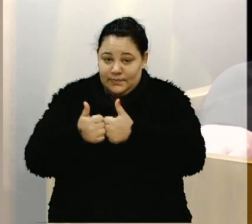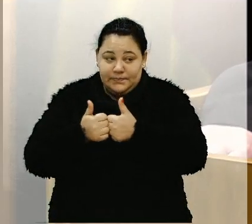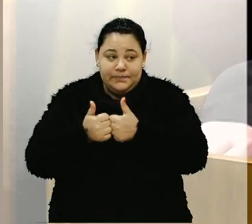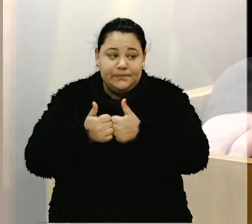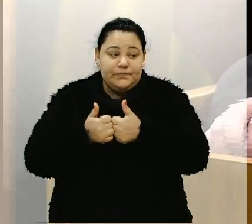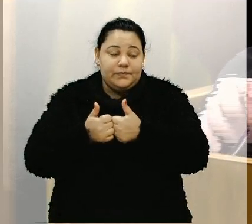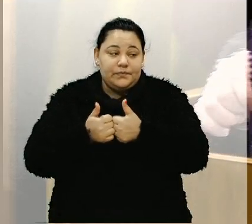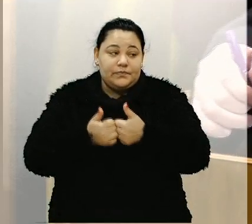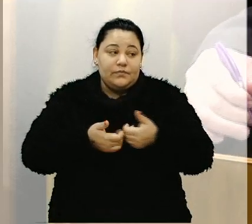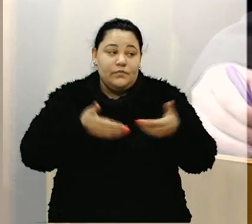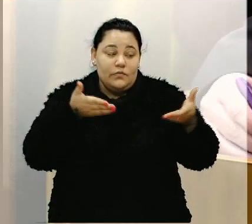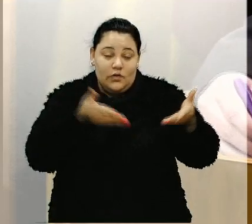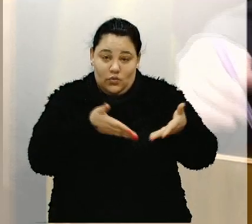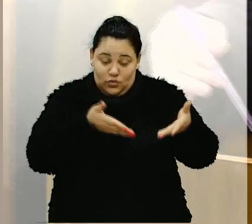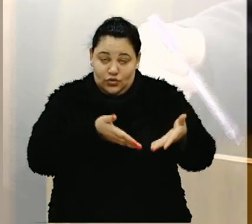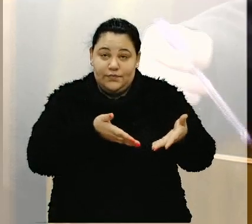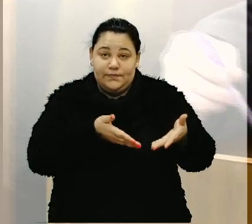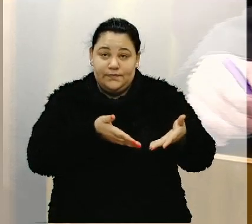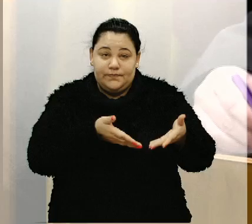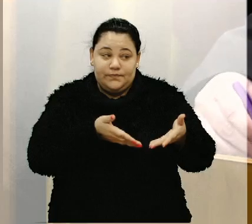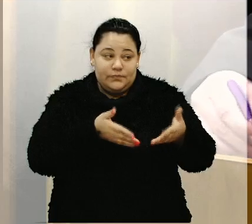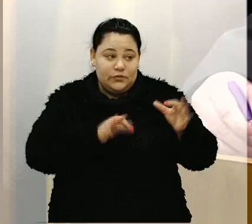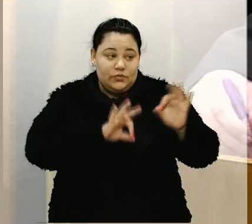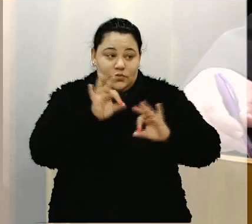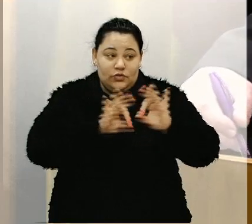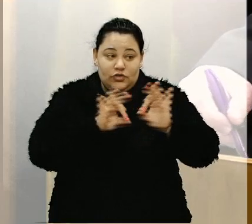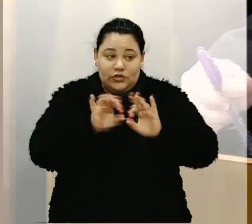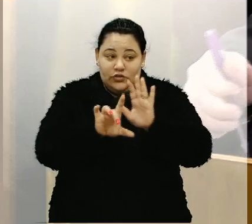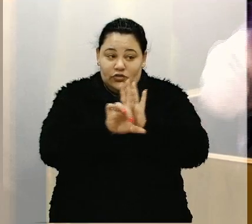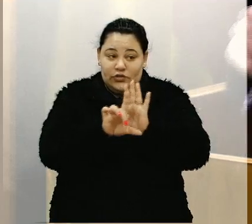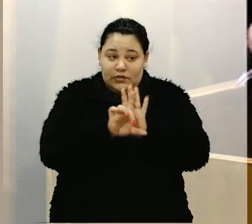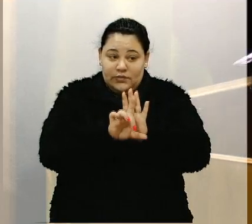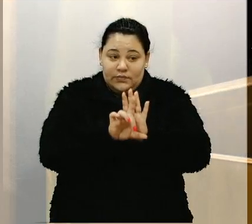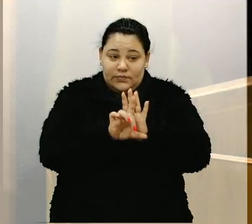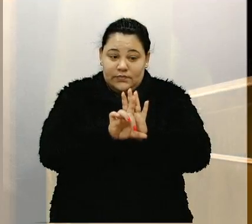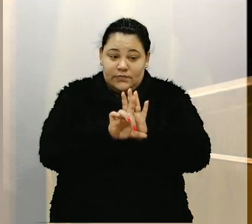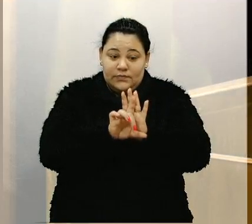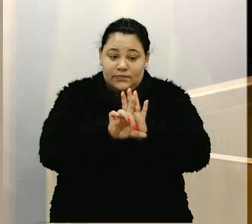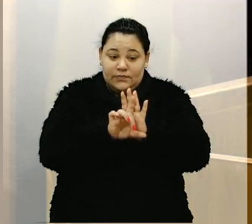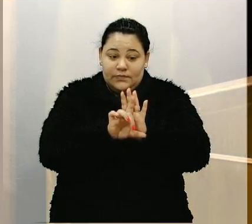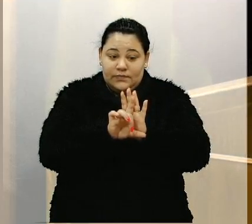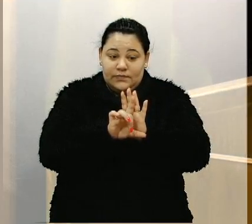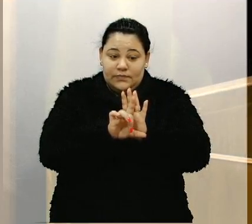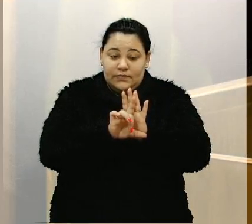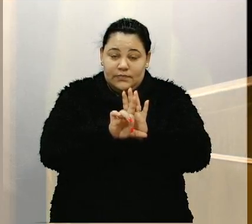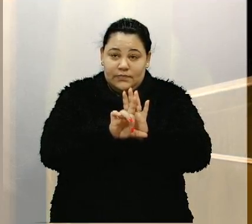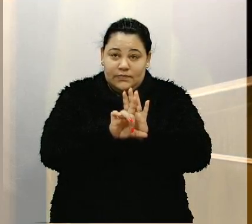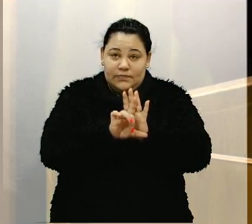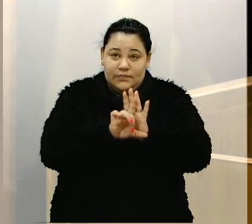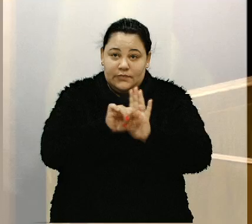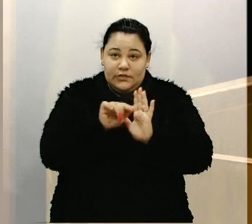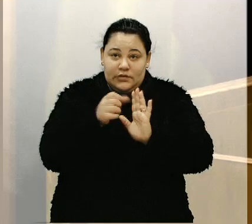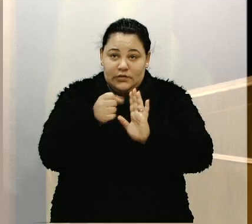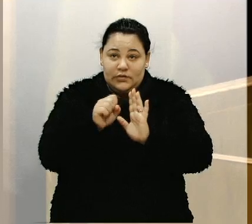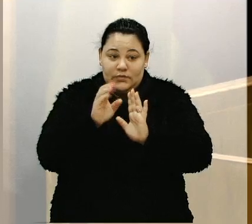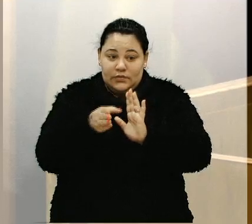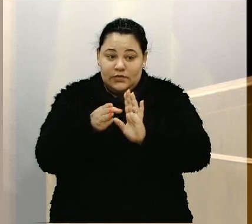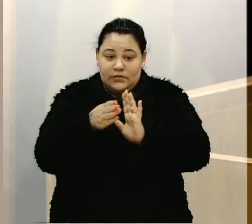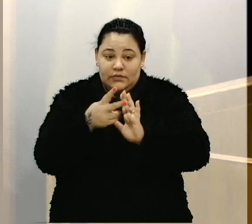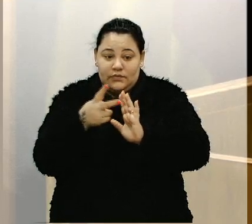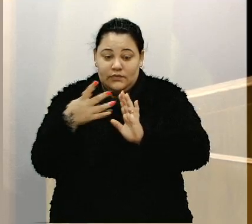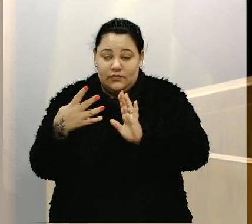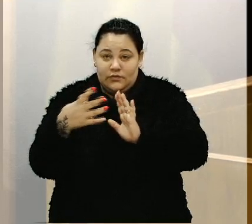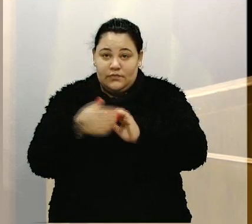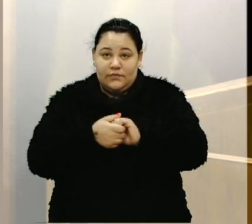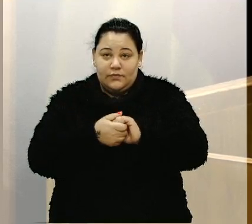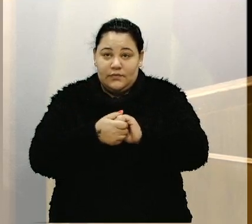Hoje, pelo projeto de lei 78/24, de minha proposição, a iniciativa é criar laços com